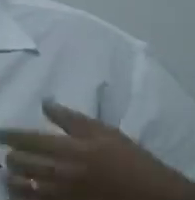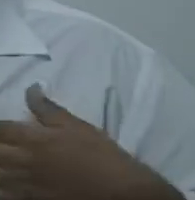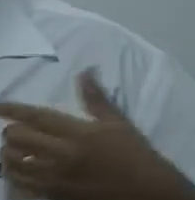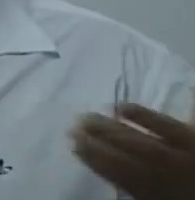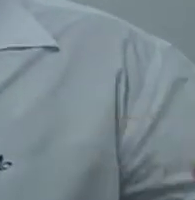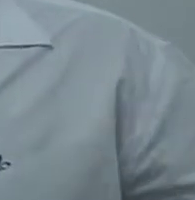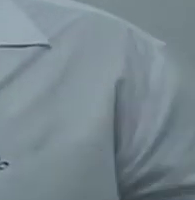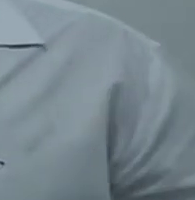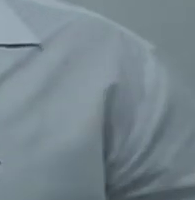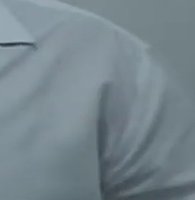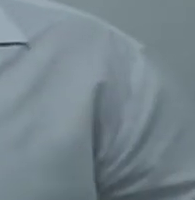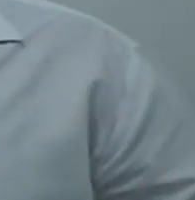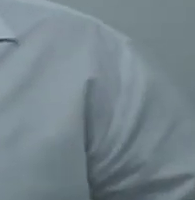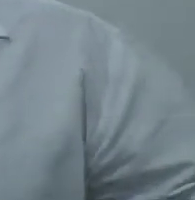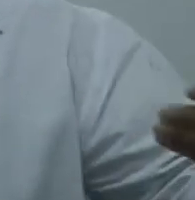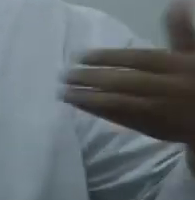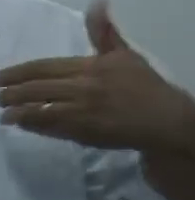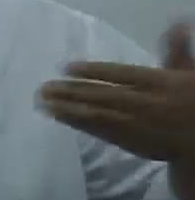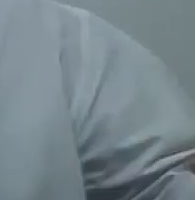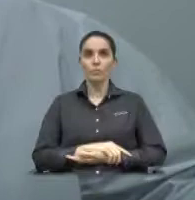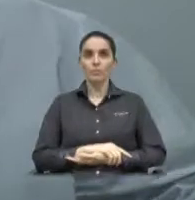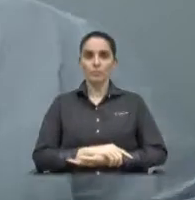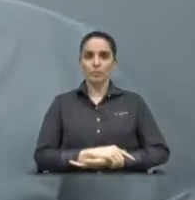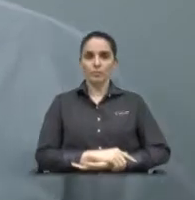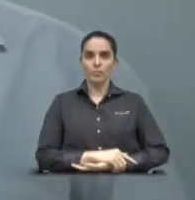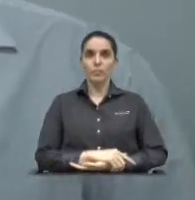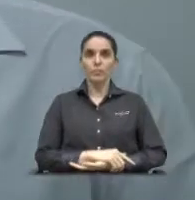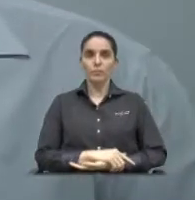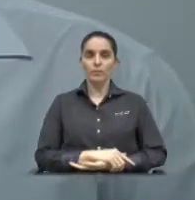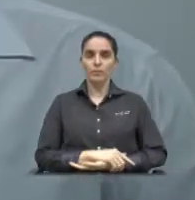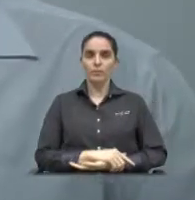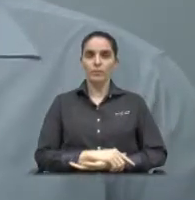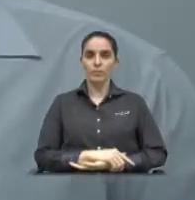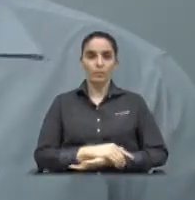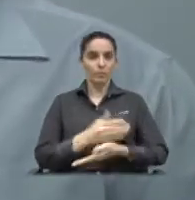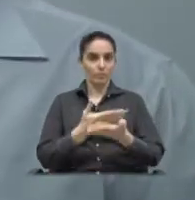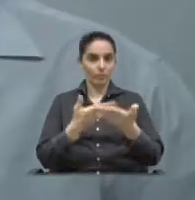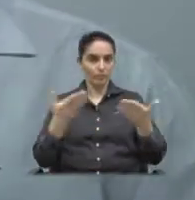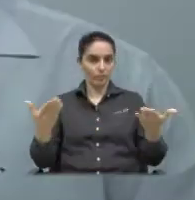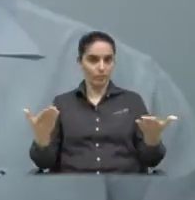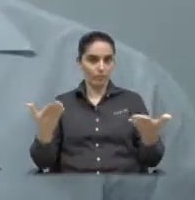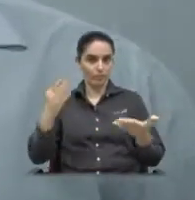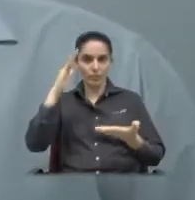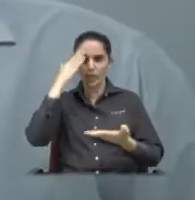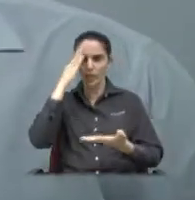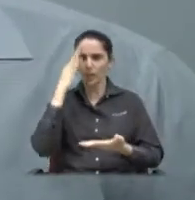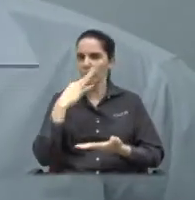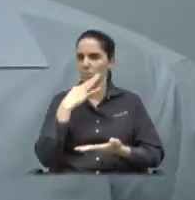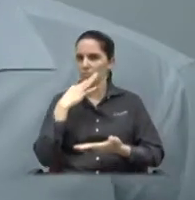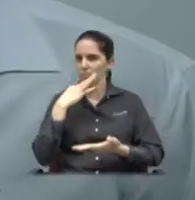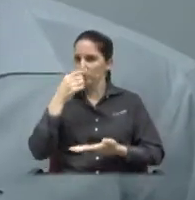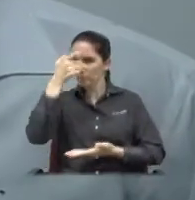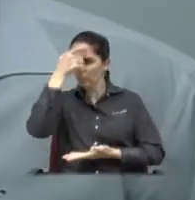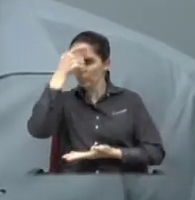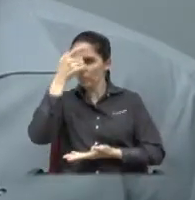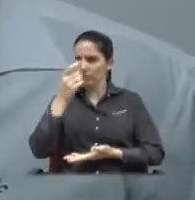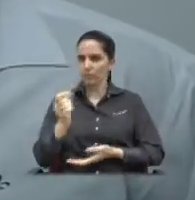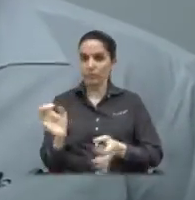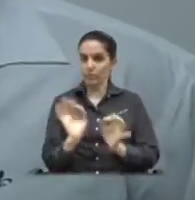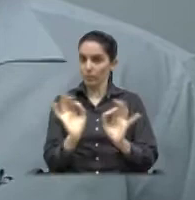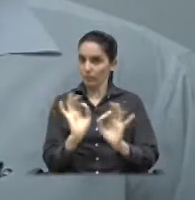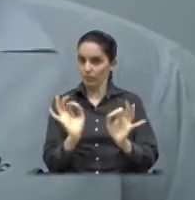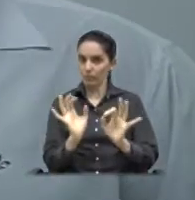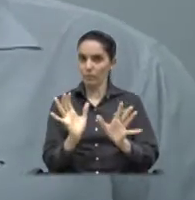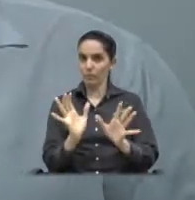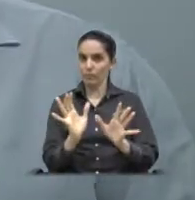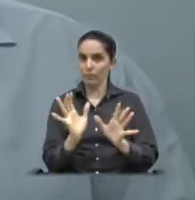depois nós que não entendemos nada, depois nós que somos retrógrados, nós que não sabemos pensar, hein, Lemão? Hein,